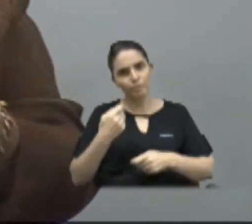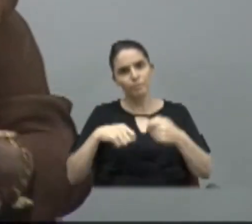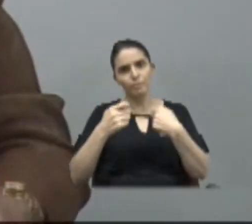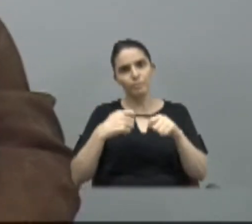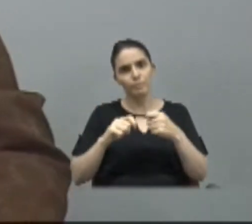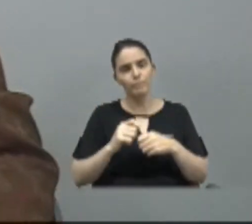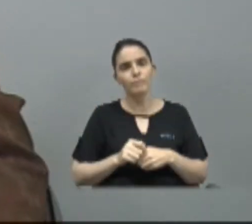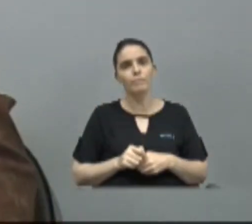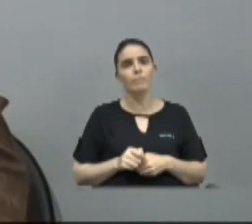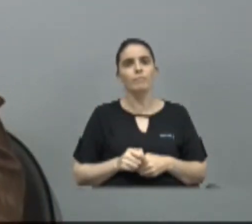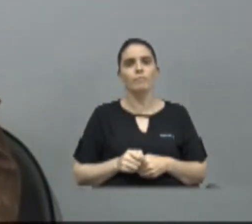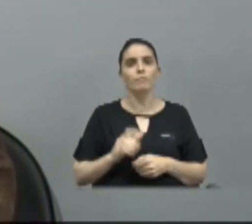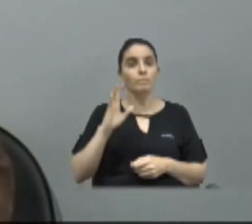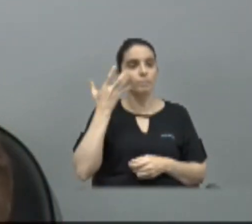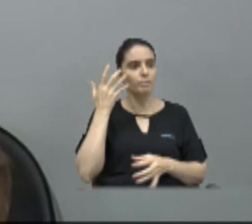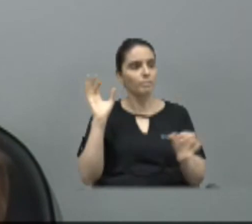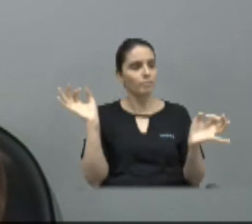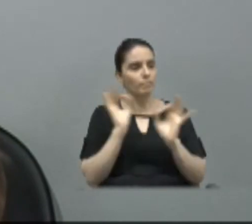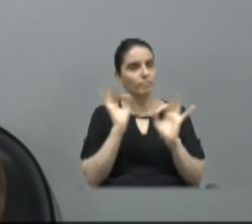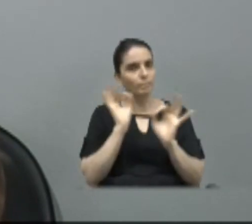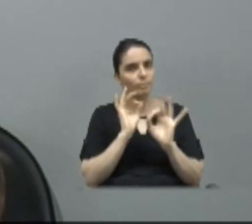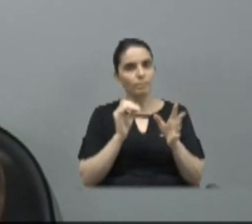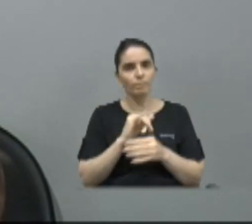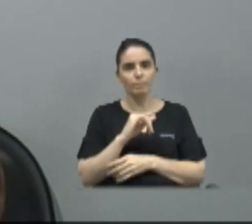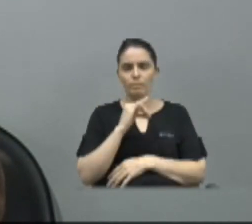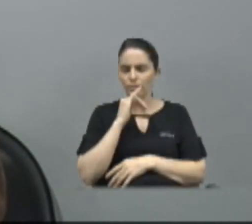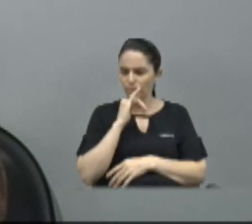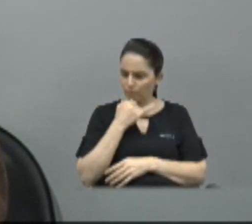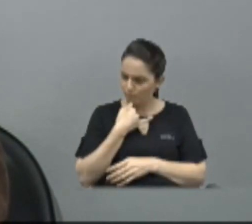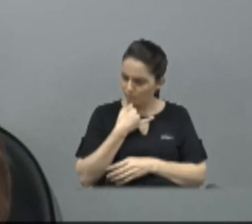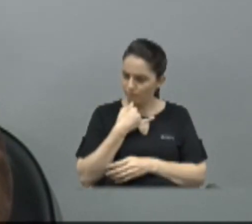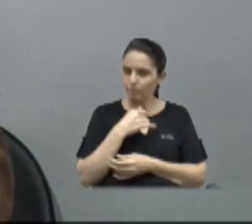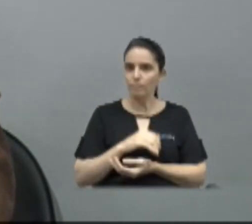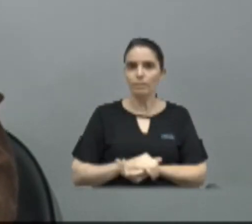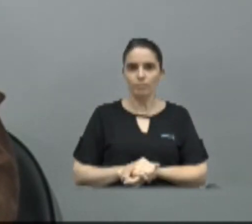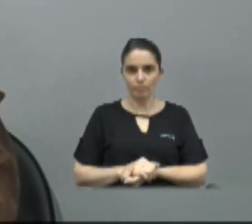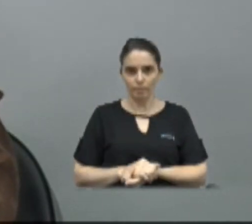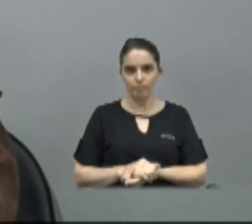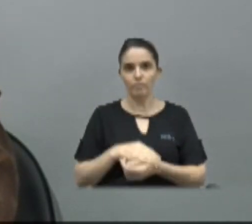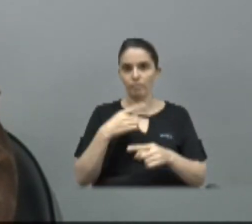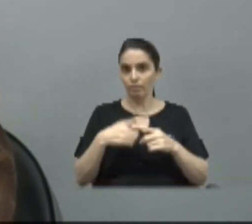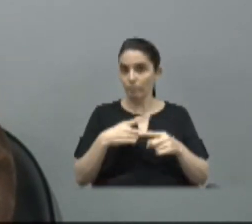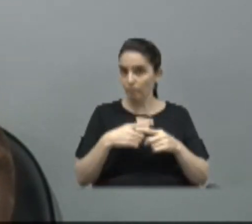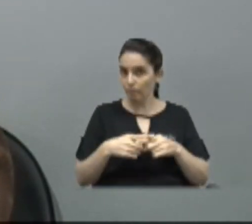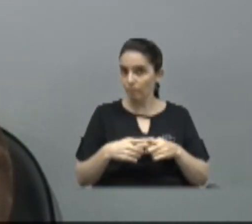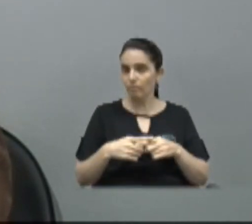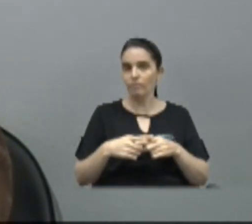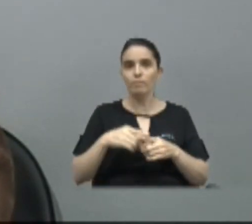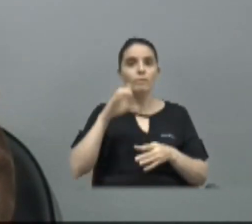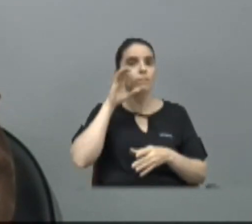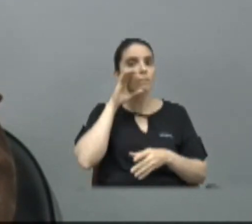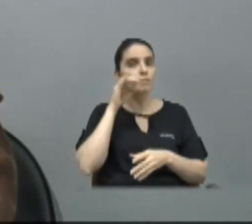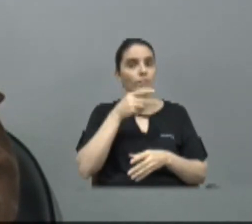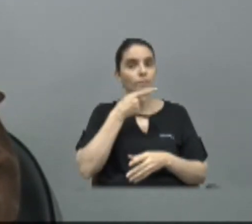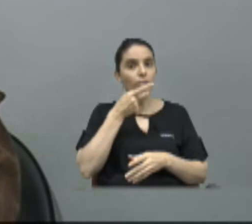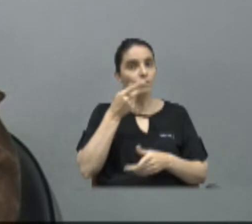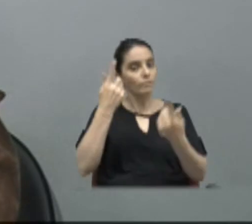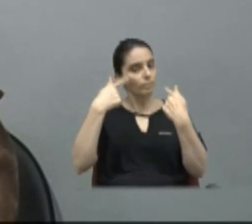coisas não acontecem. Fico triste porque, desde o começo, eu disse que eu não era